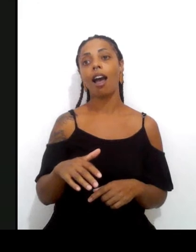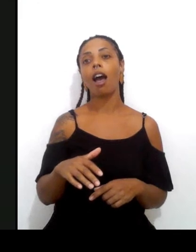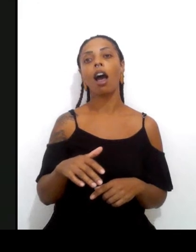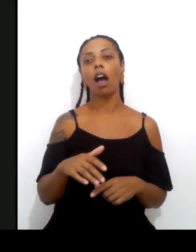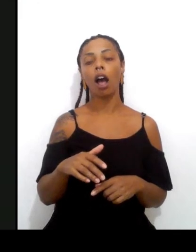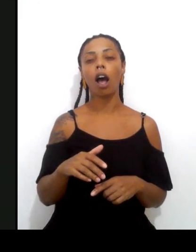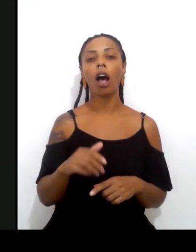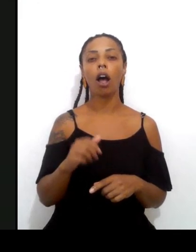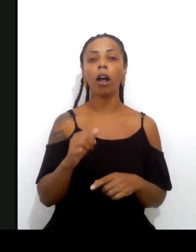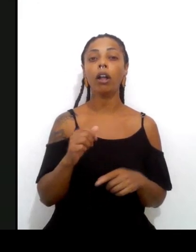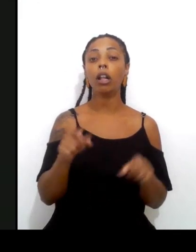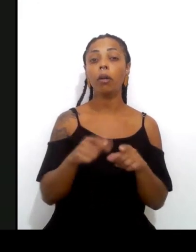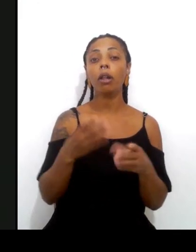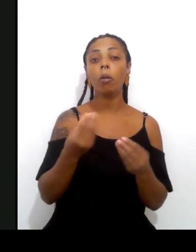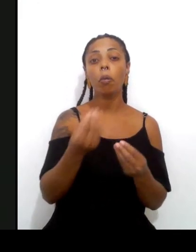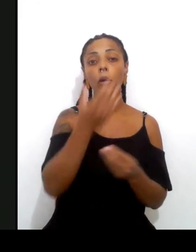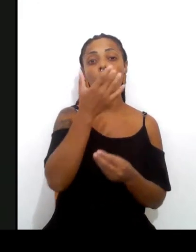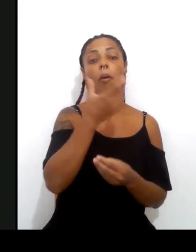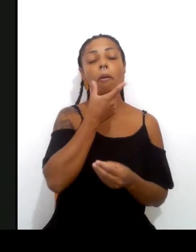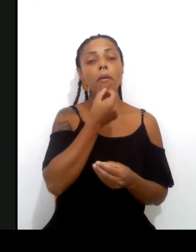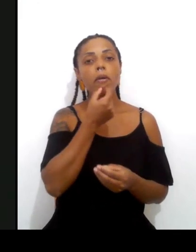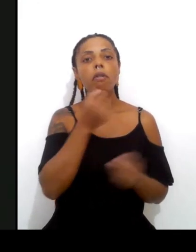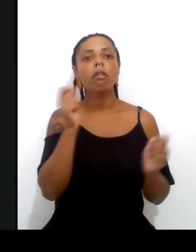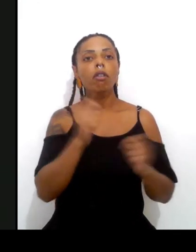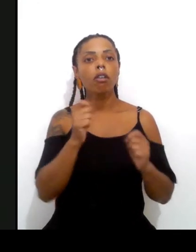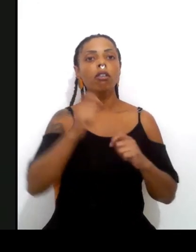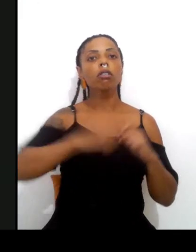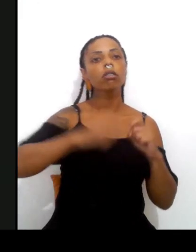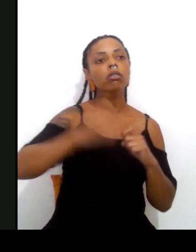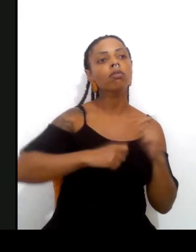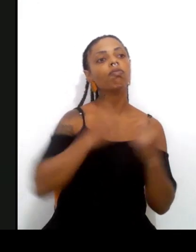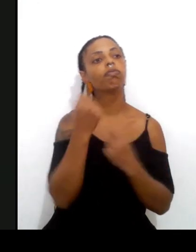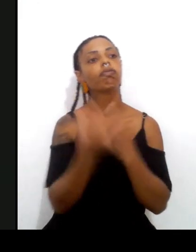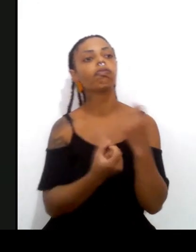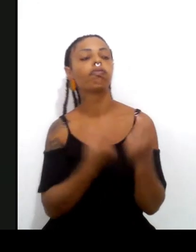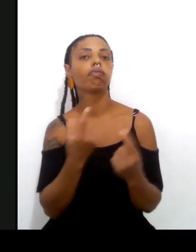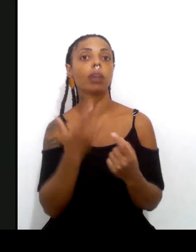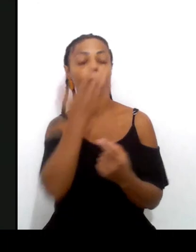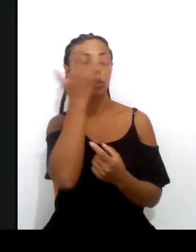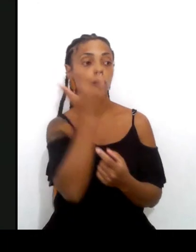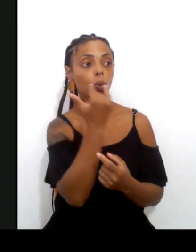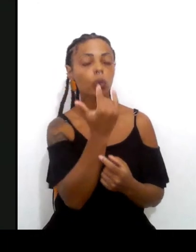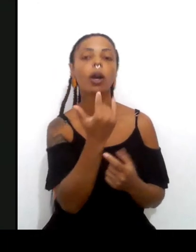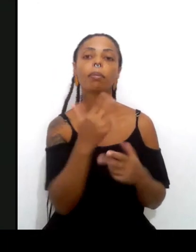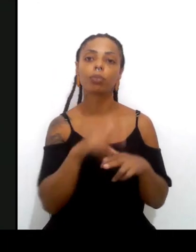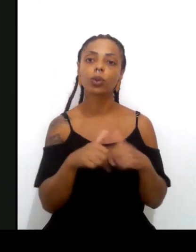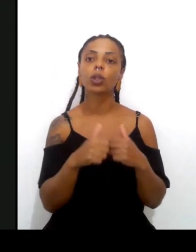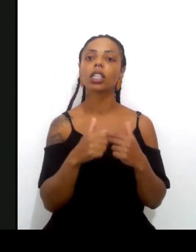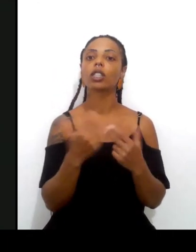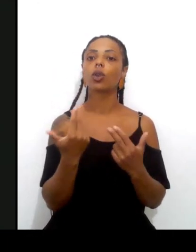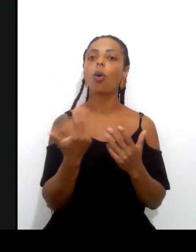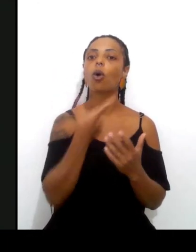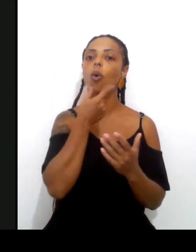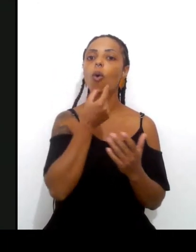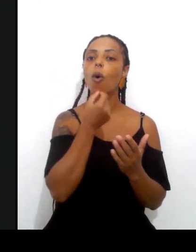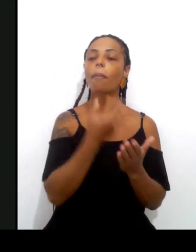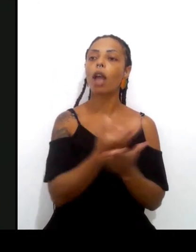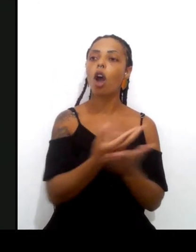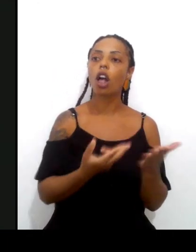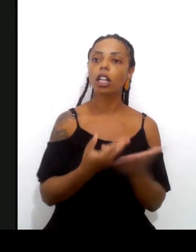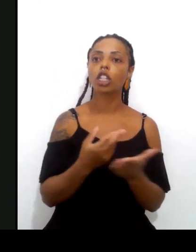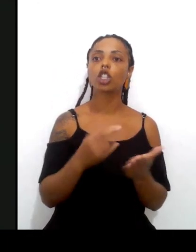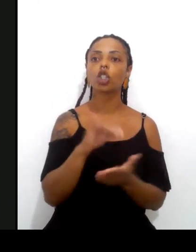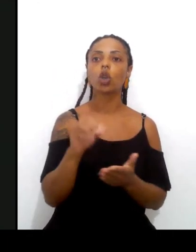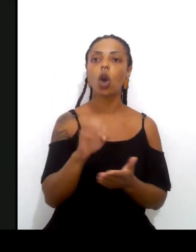casual eram atrativos Esse aspecto Foi algo que atraiu figuras como o roteirista de hortan seu